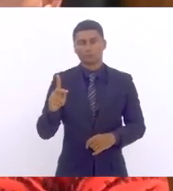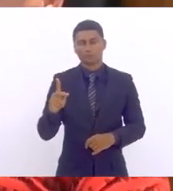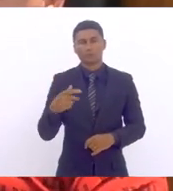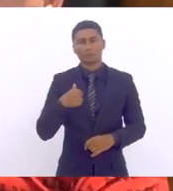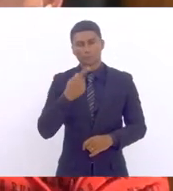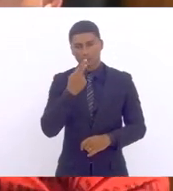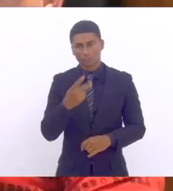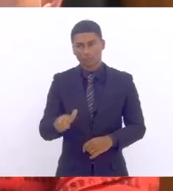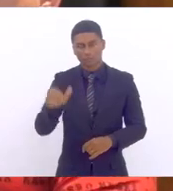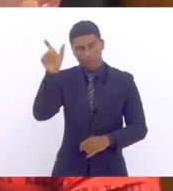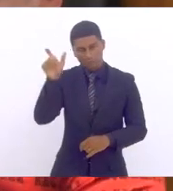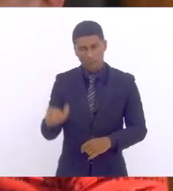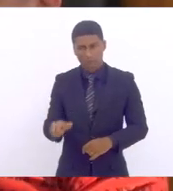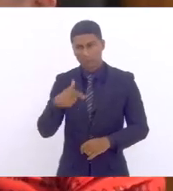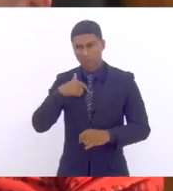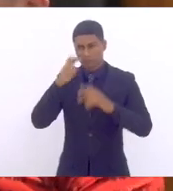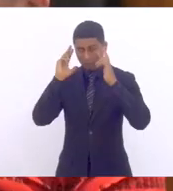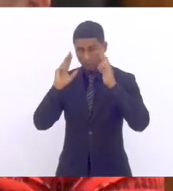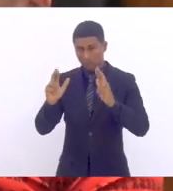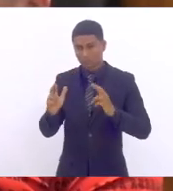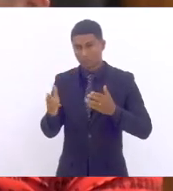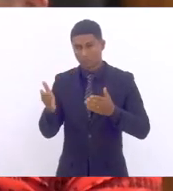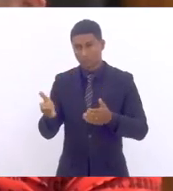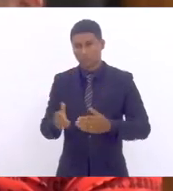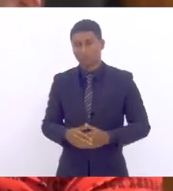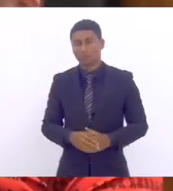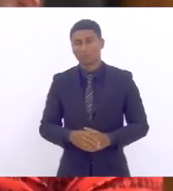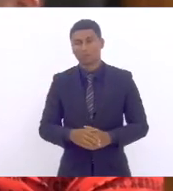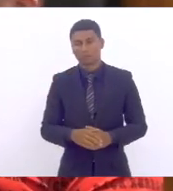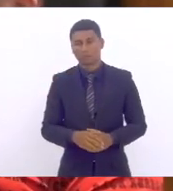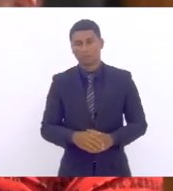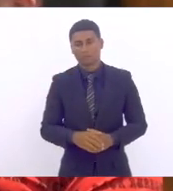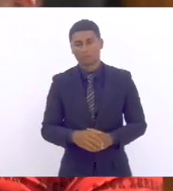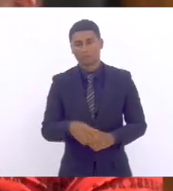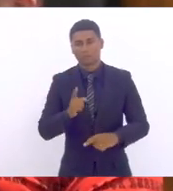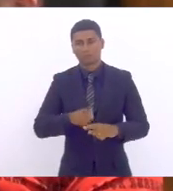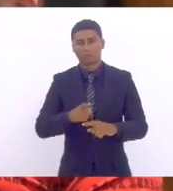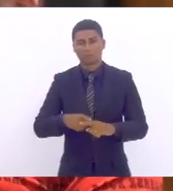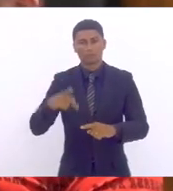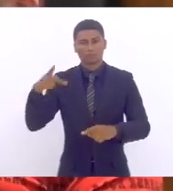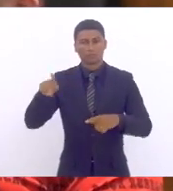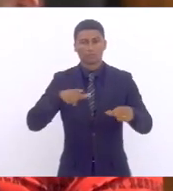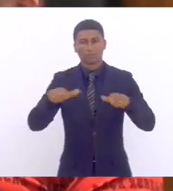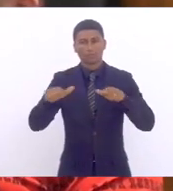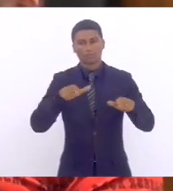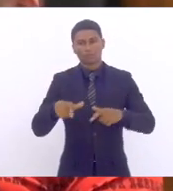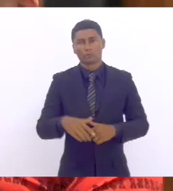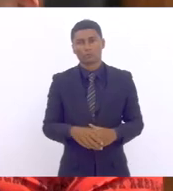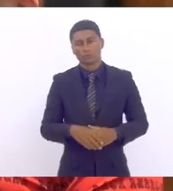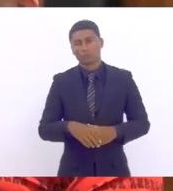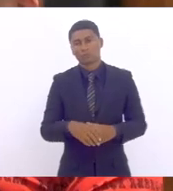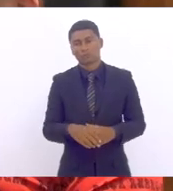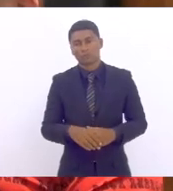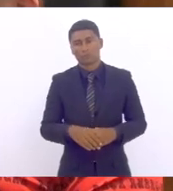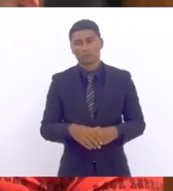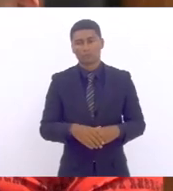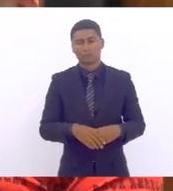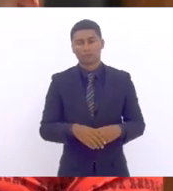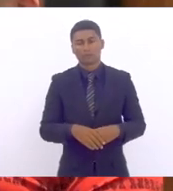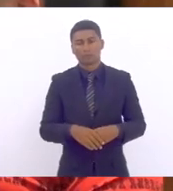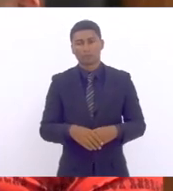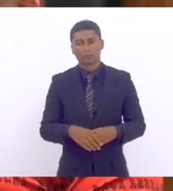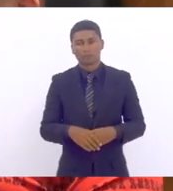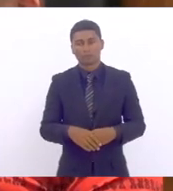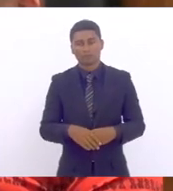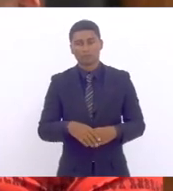reafirmo que eu nutro um enorme respeito pela tarefa que desempenha, esse caráter preventivo consagrado